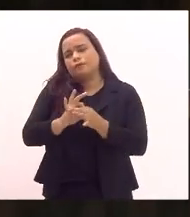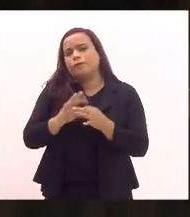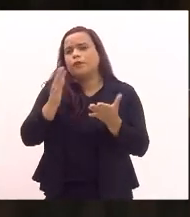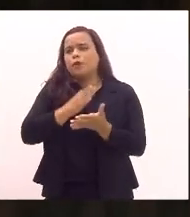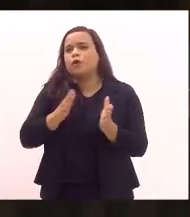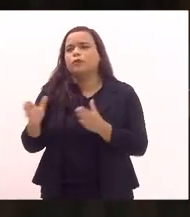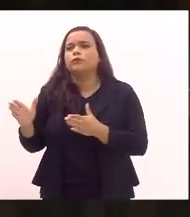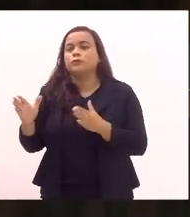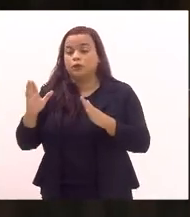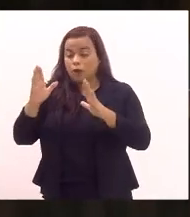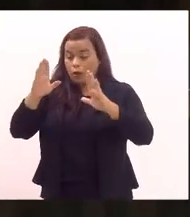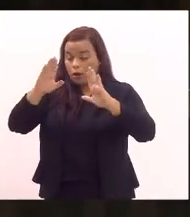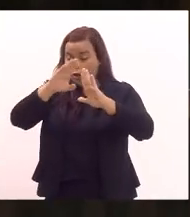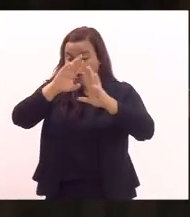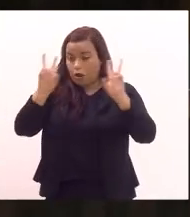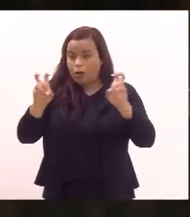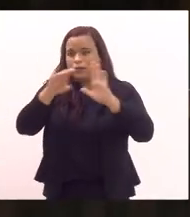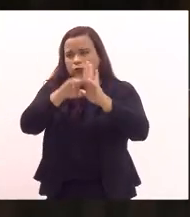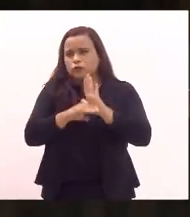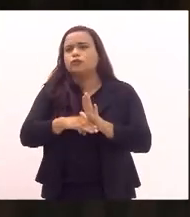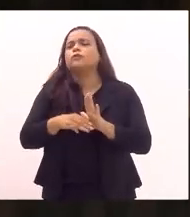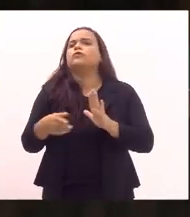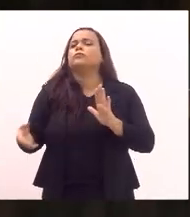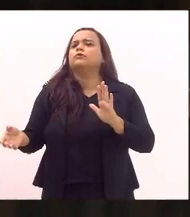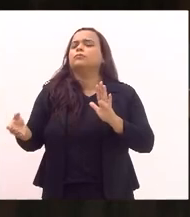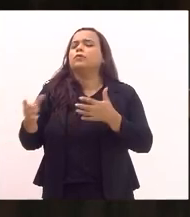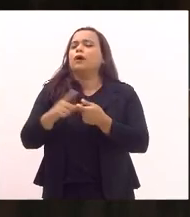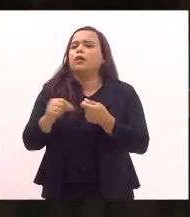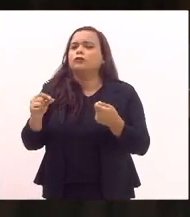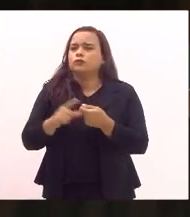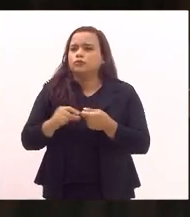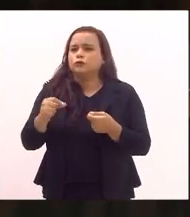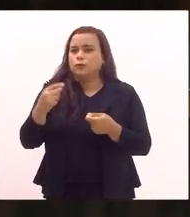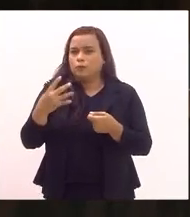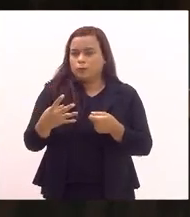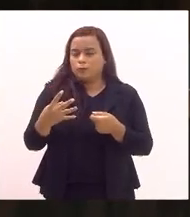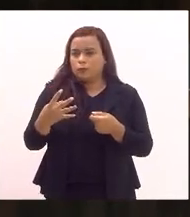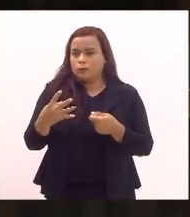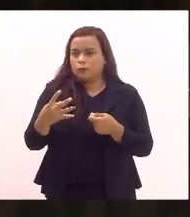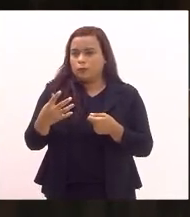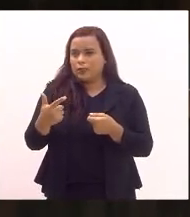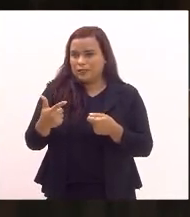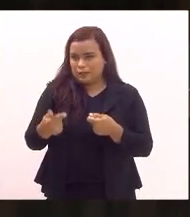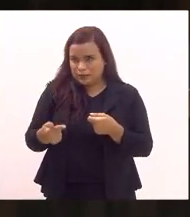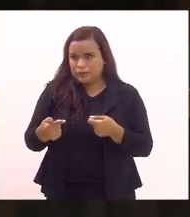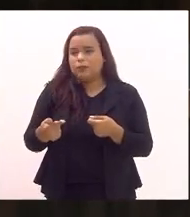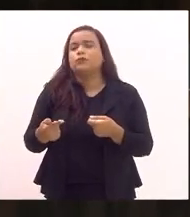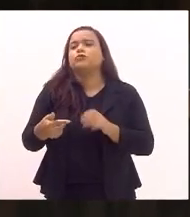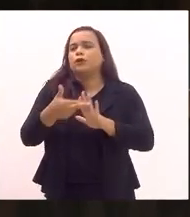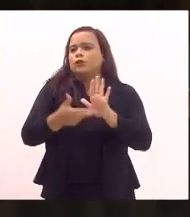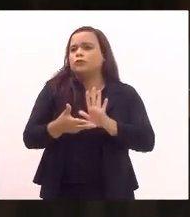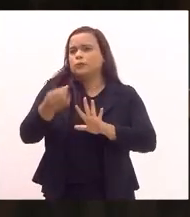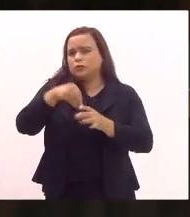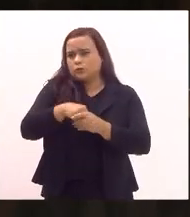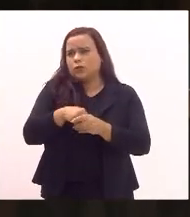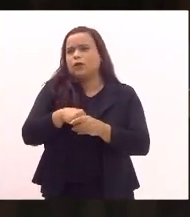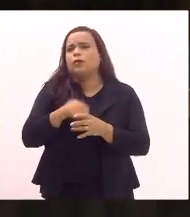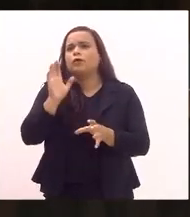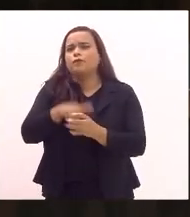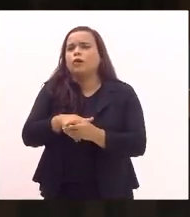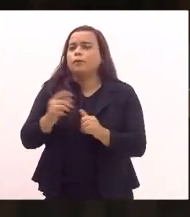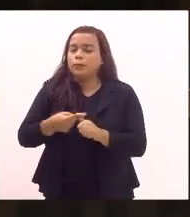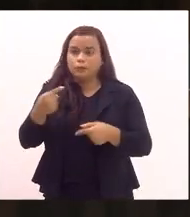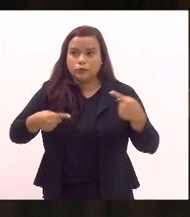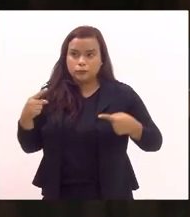com o inciso 3º do artigo 47 do Regimento Interno em tramitação ordinária em votação em primeira